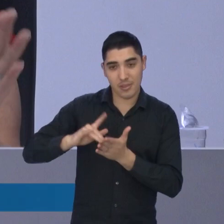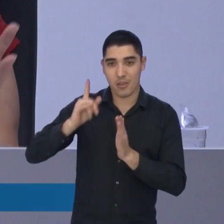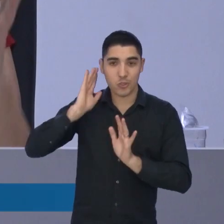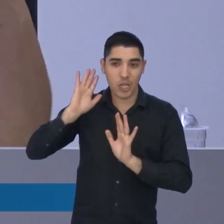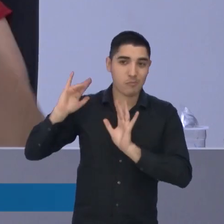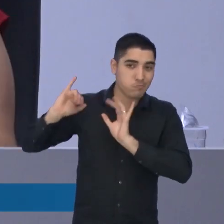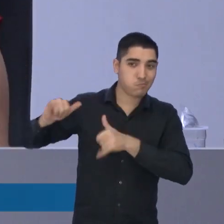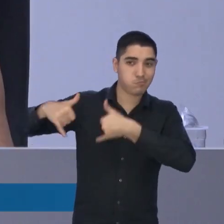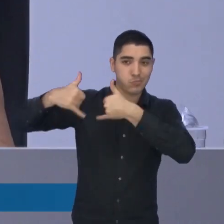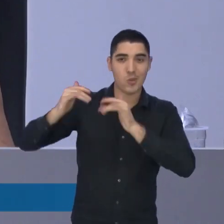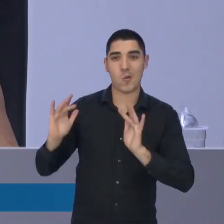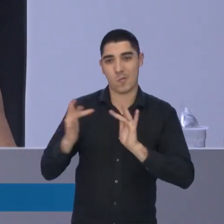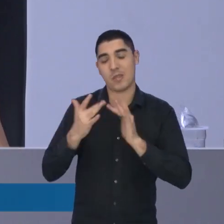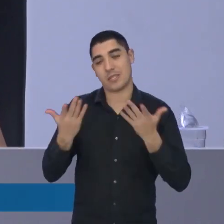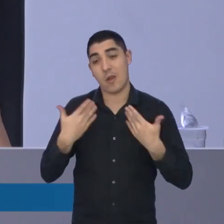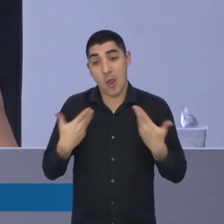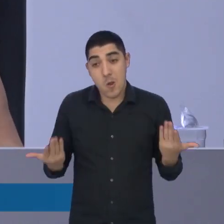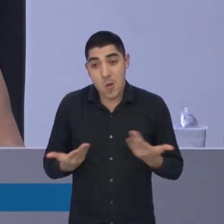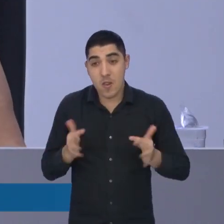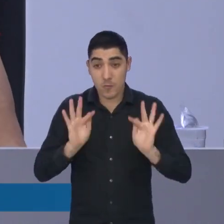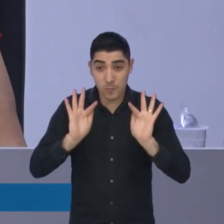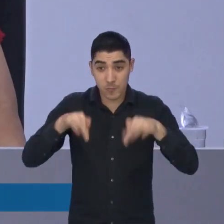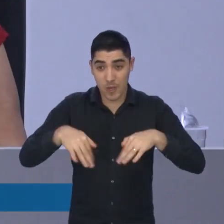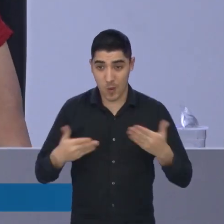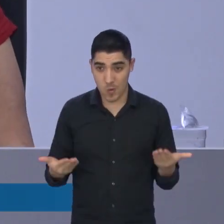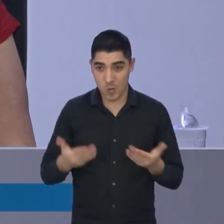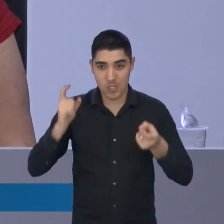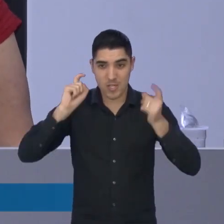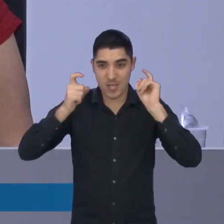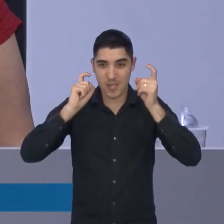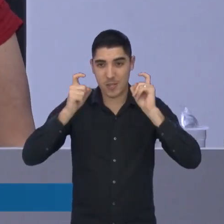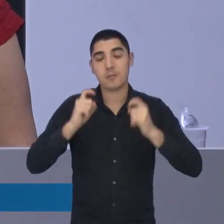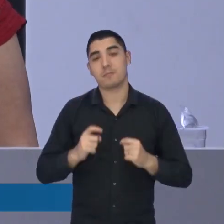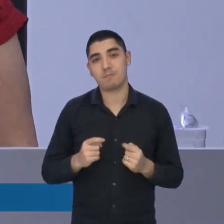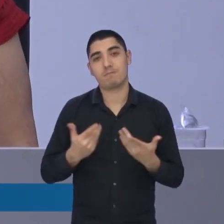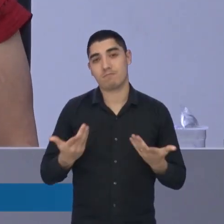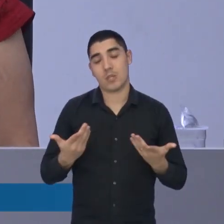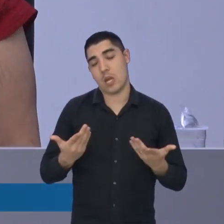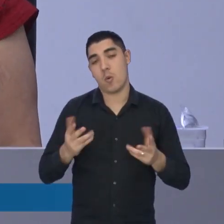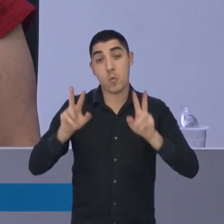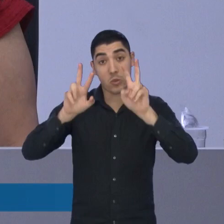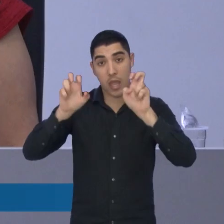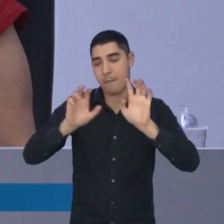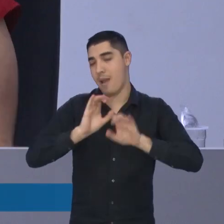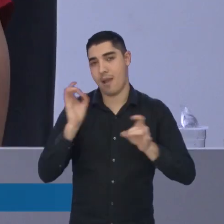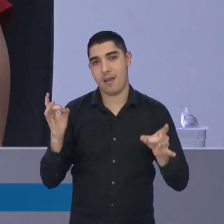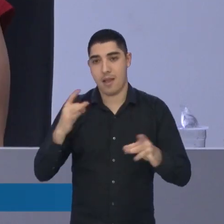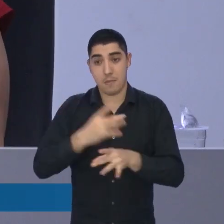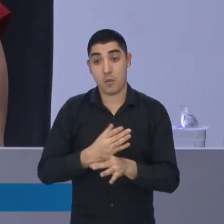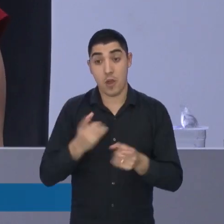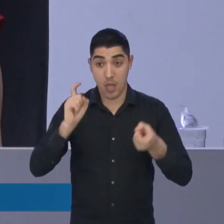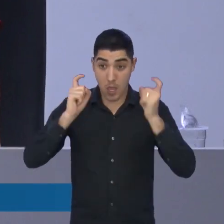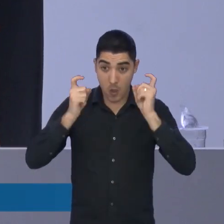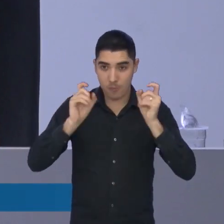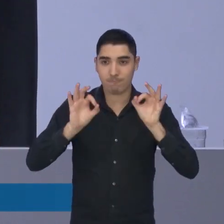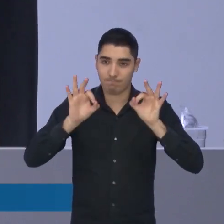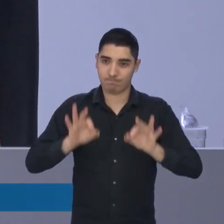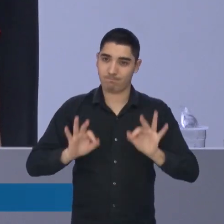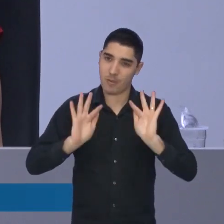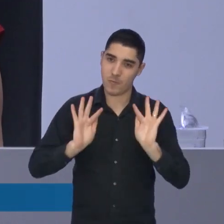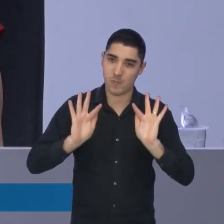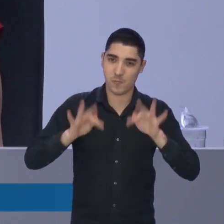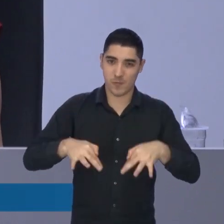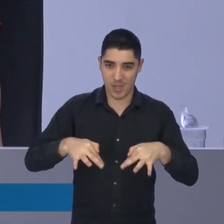Então, eu quero aqui, então, encerrar essa sessão. Nada mais havendo a tratar, declaramos encerrada